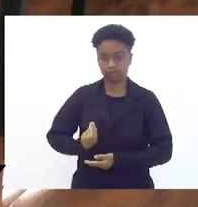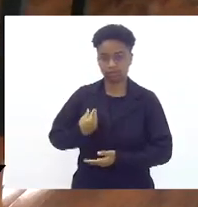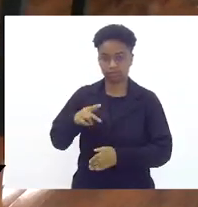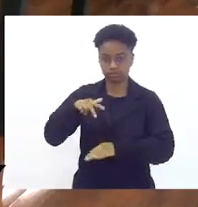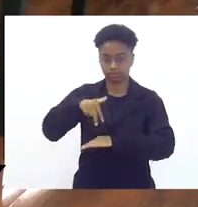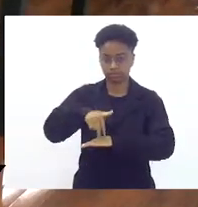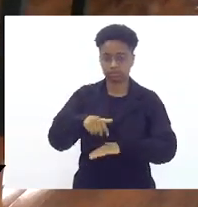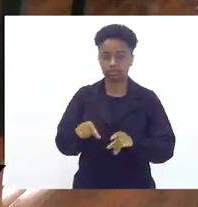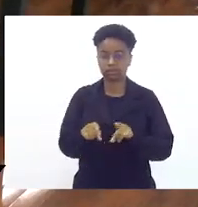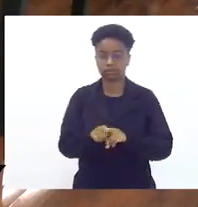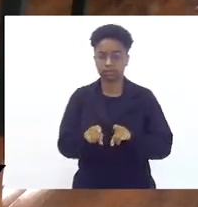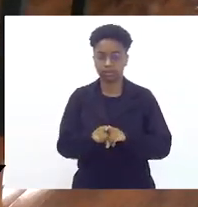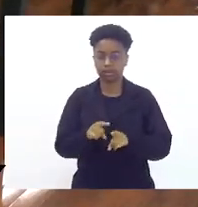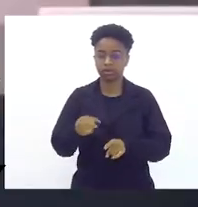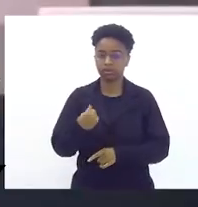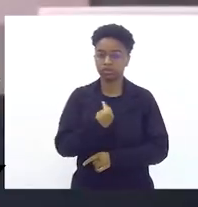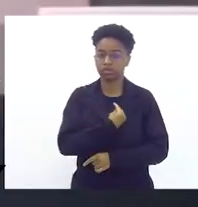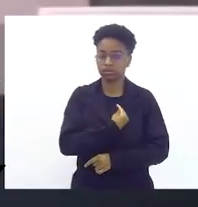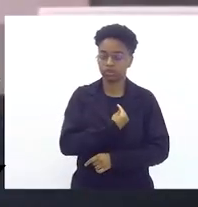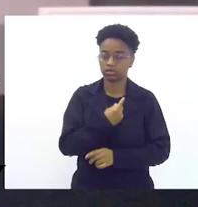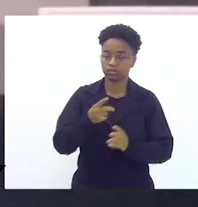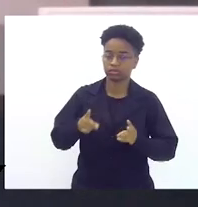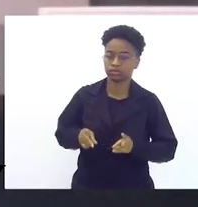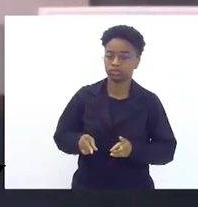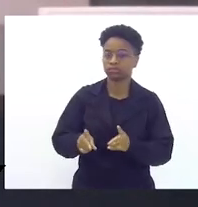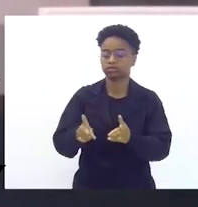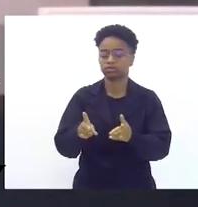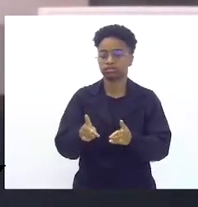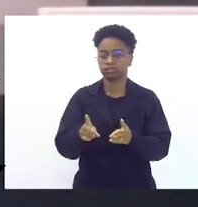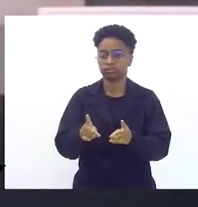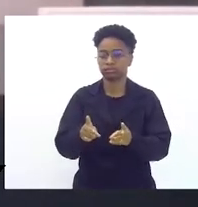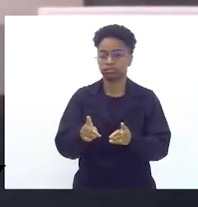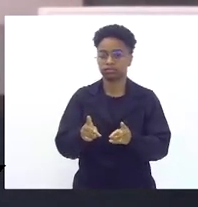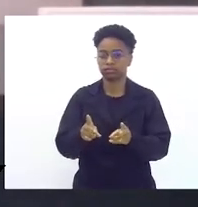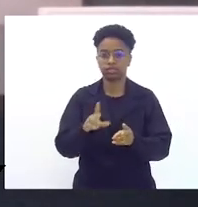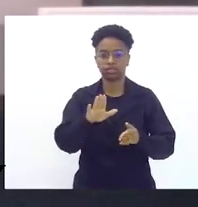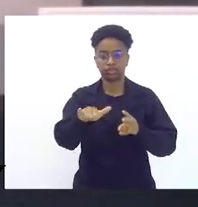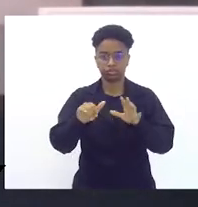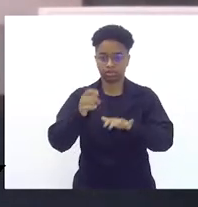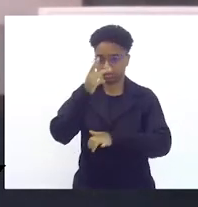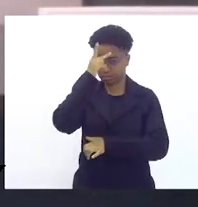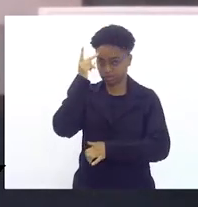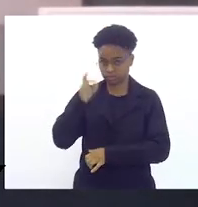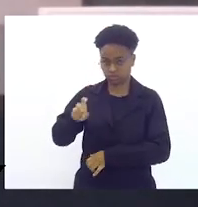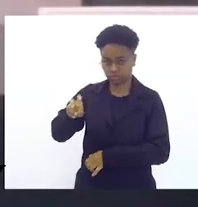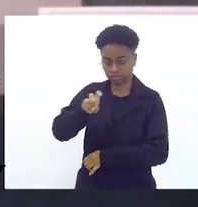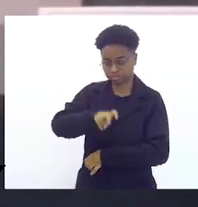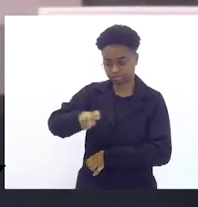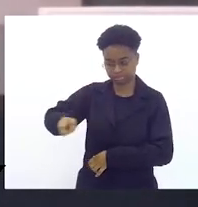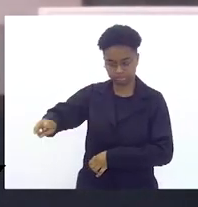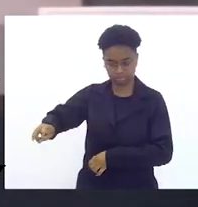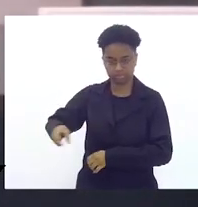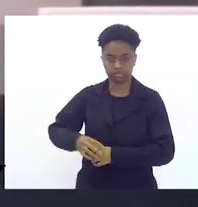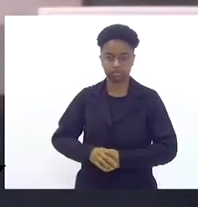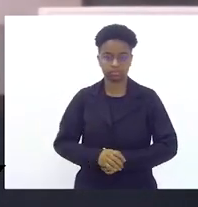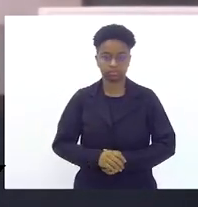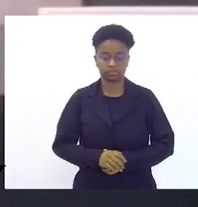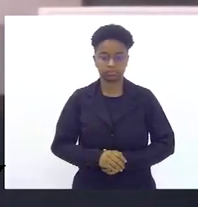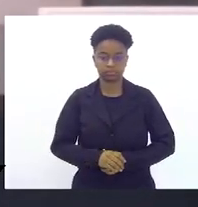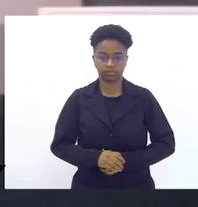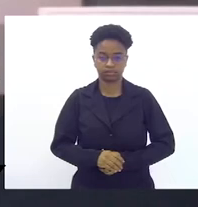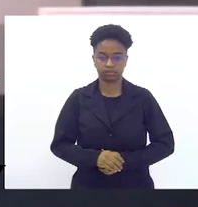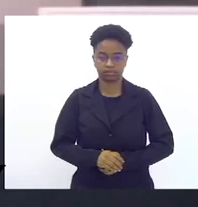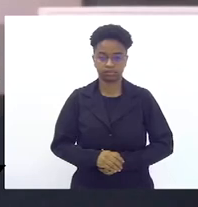e nós vamos então proceder a composição da nossa mesa em